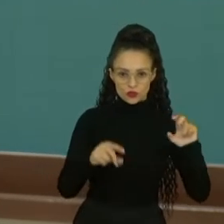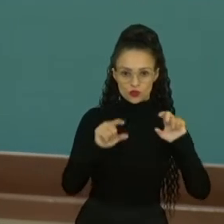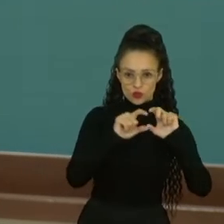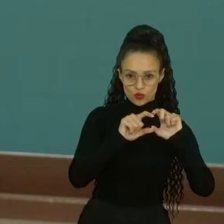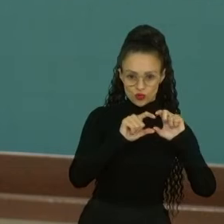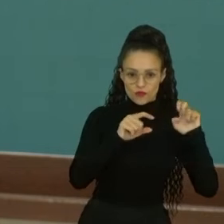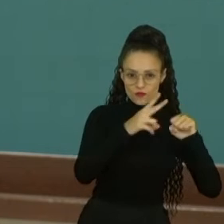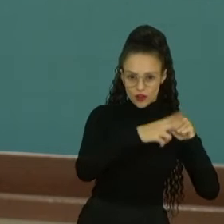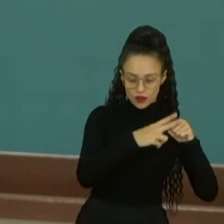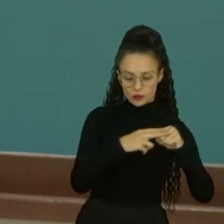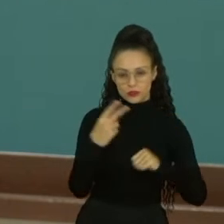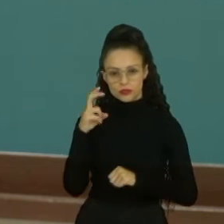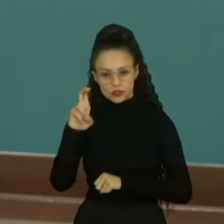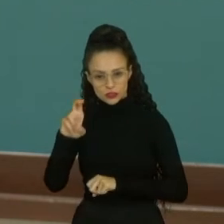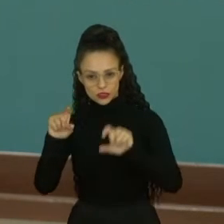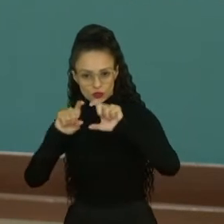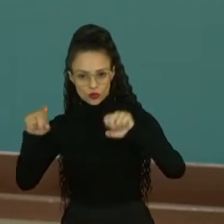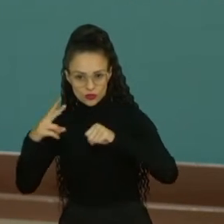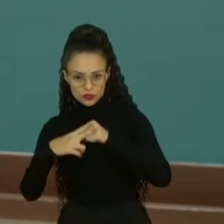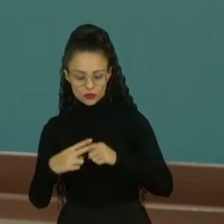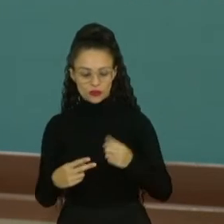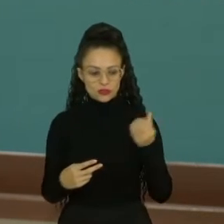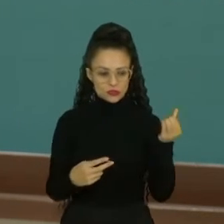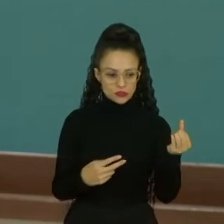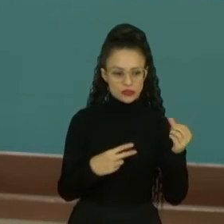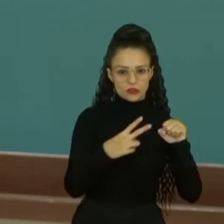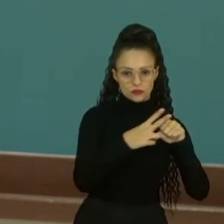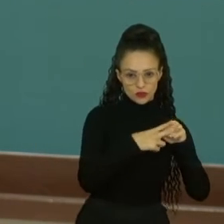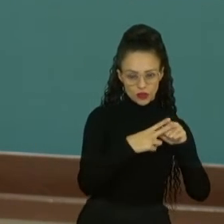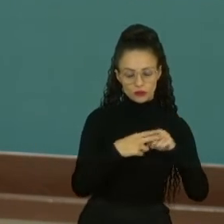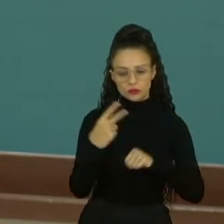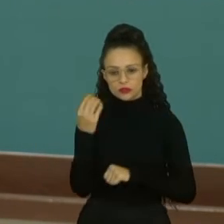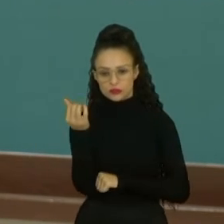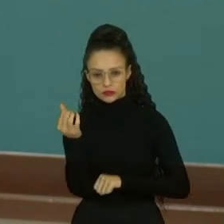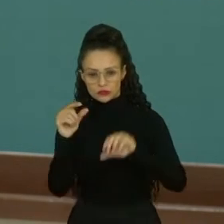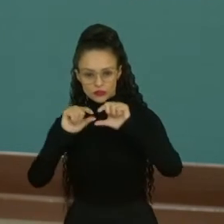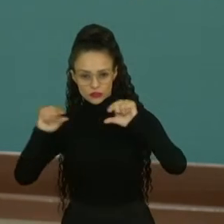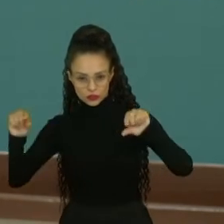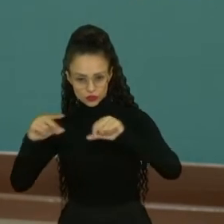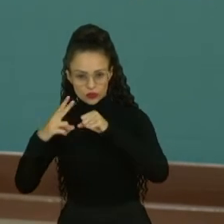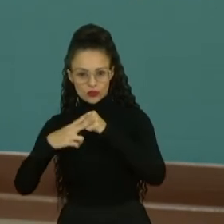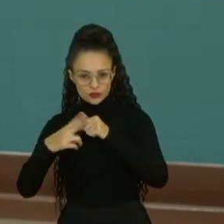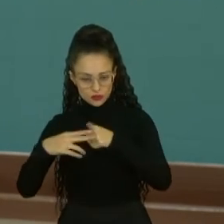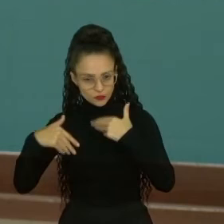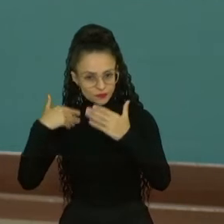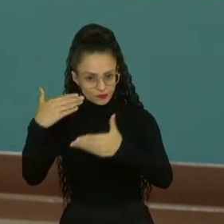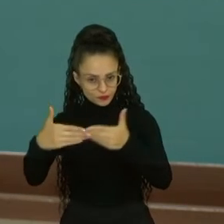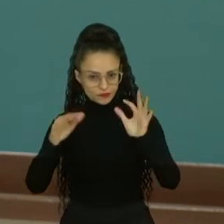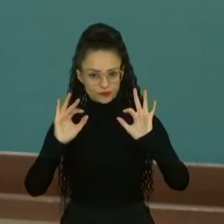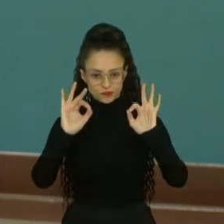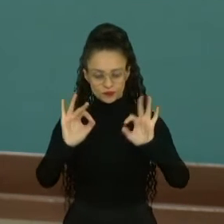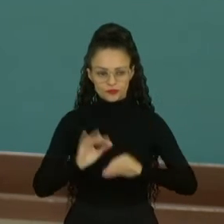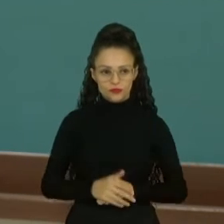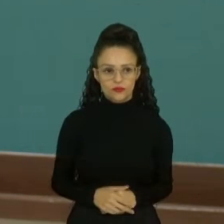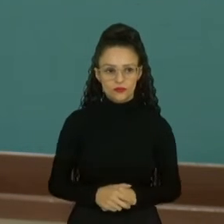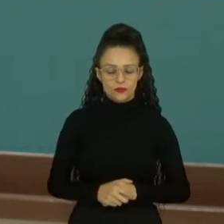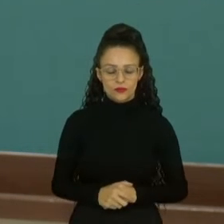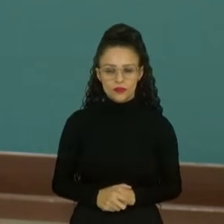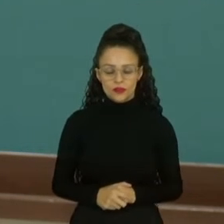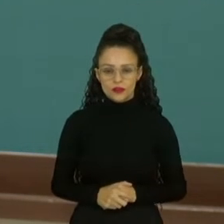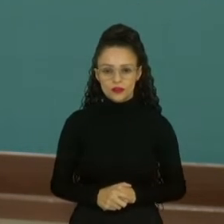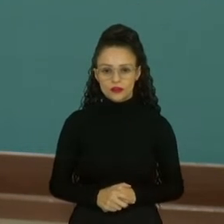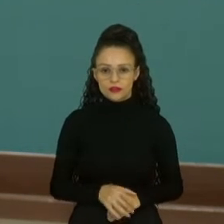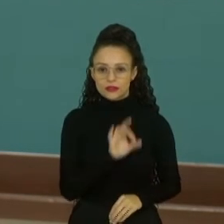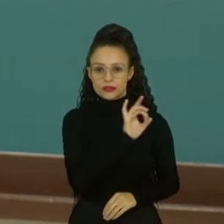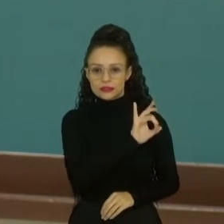se eu tivesse 5 verbos. 6 orações se eu tivesse 6 verbos. E assim sucessivamente, tá? Cada um dos